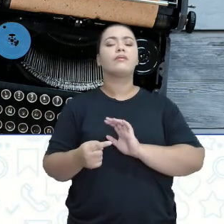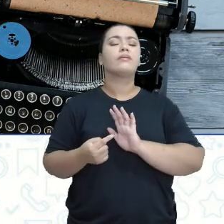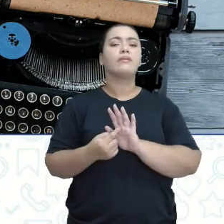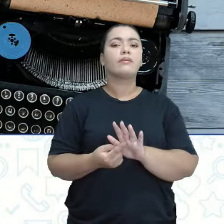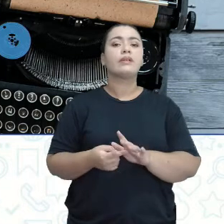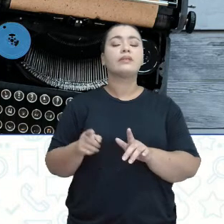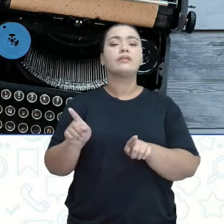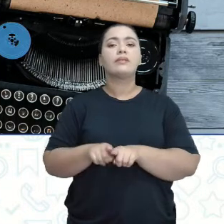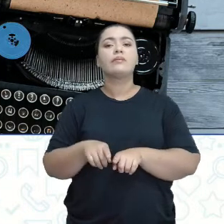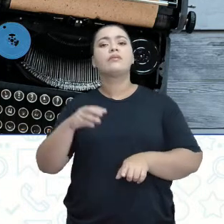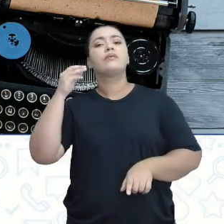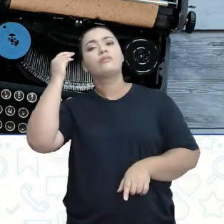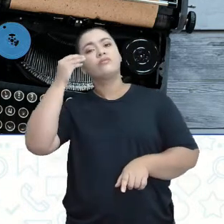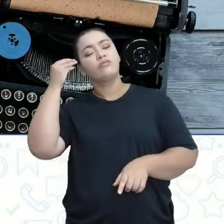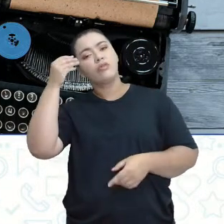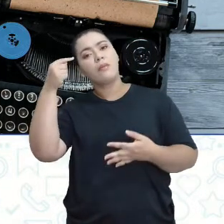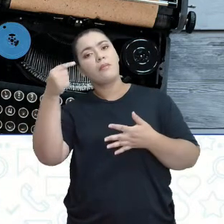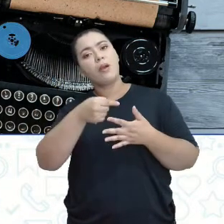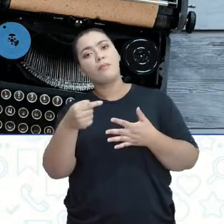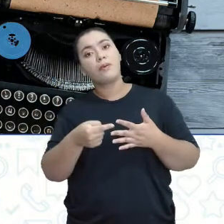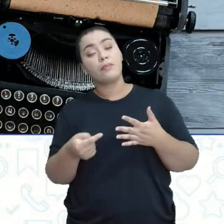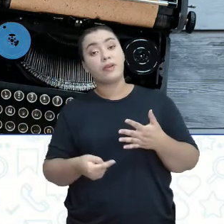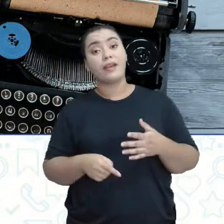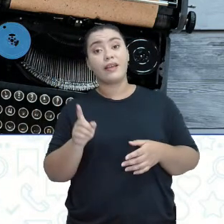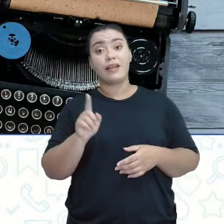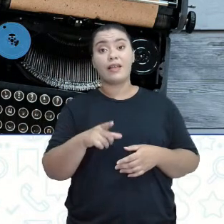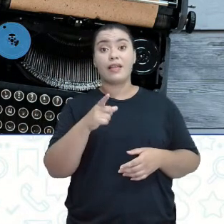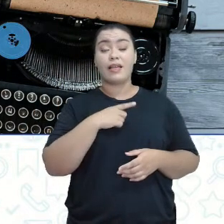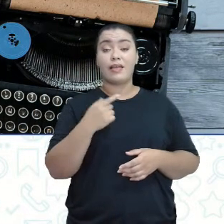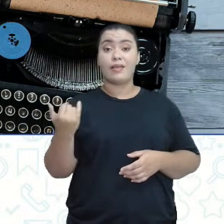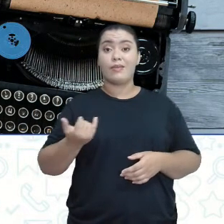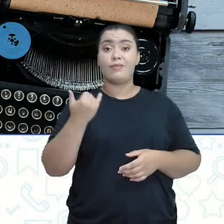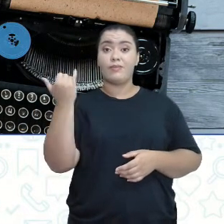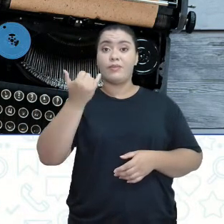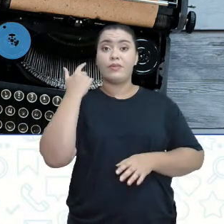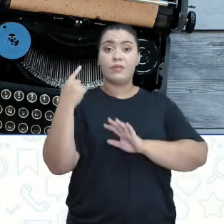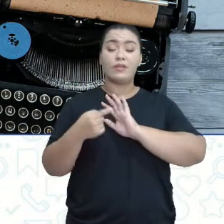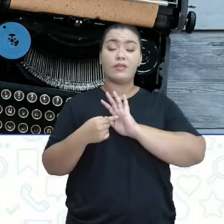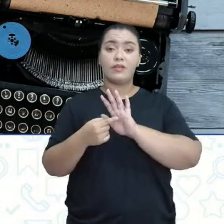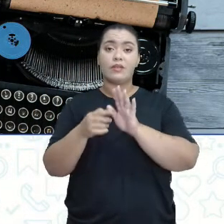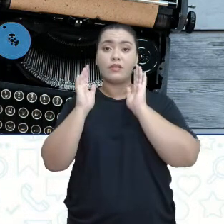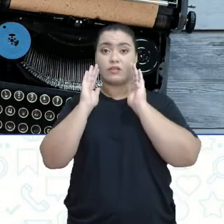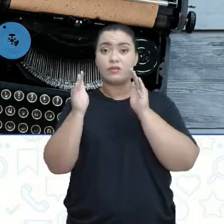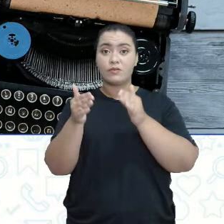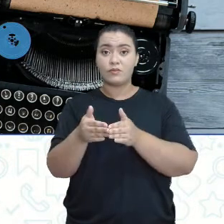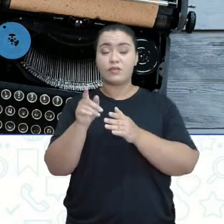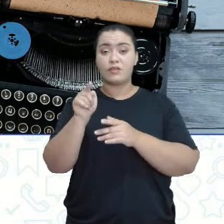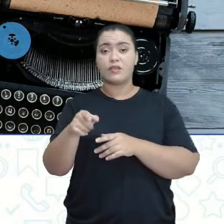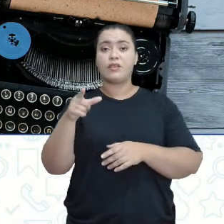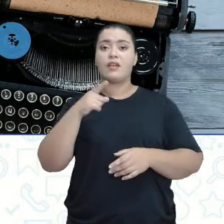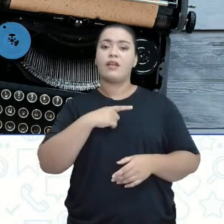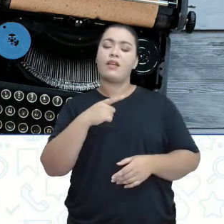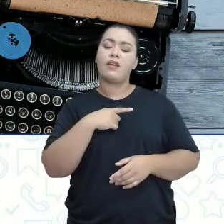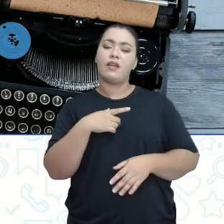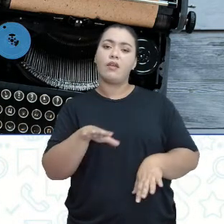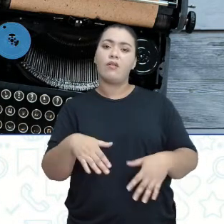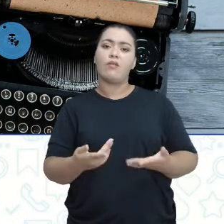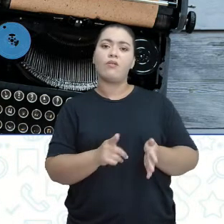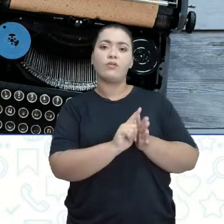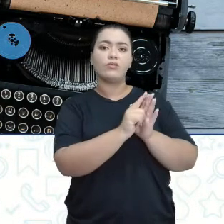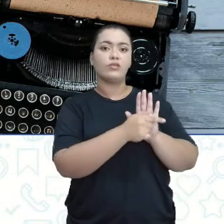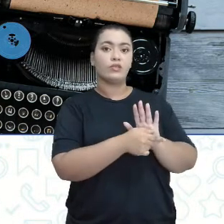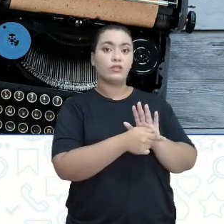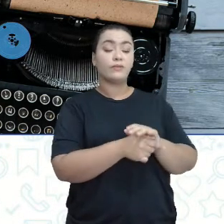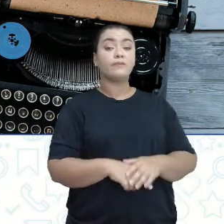fatos e experiências pontuais que sejam relevantes ao aspecto específico da plataforma ou do gênero.